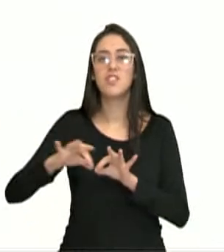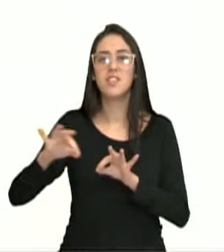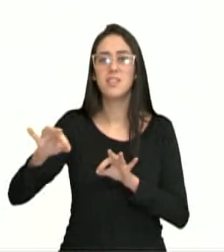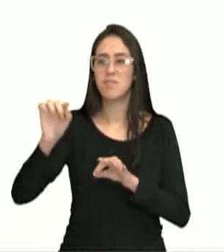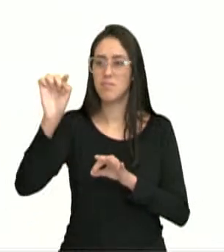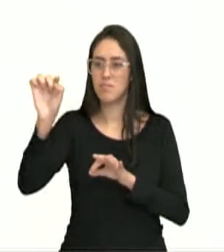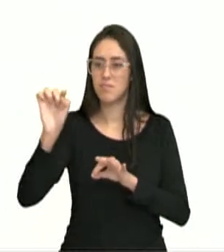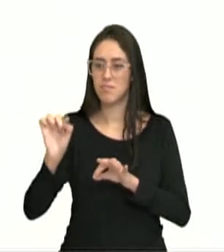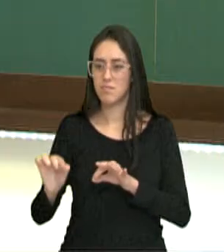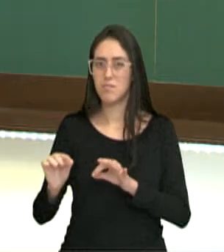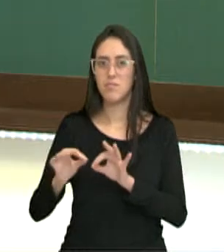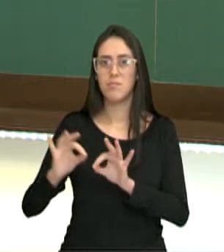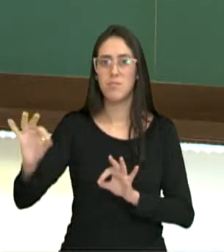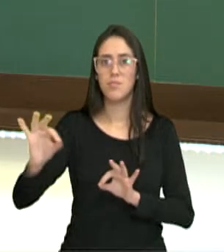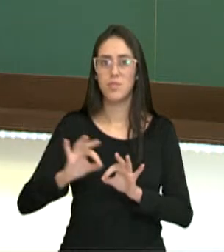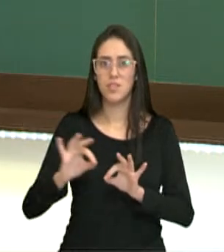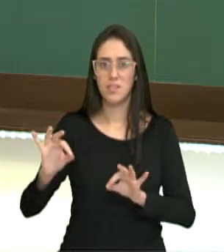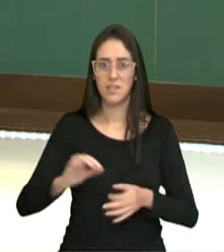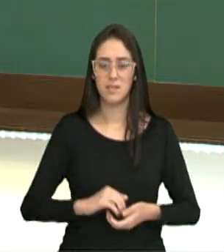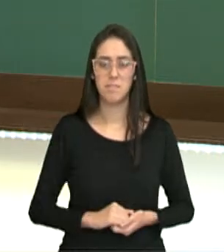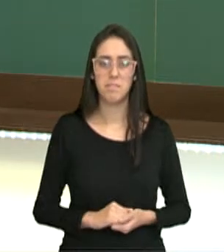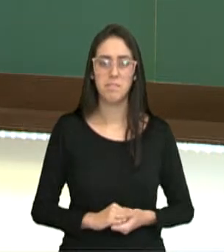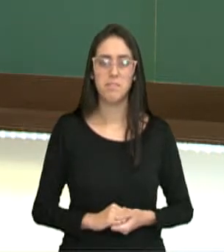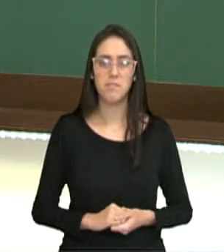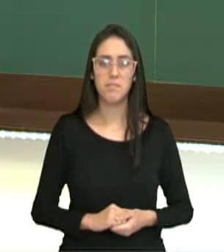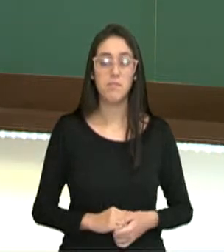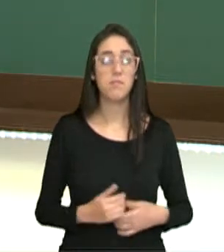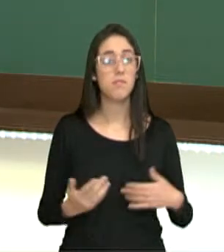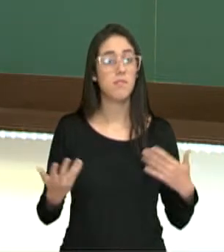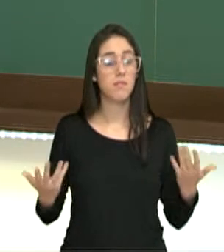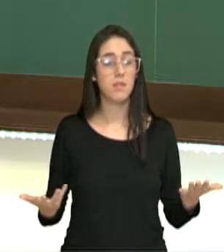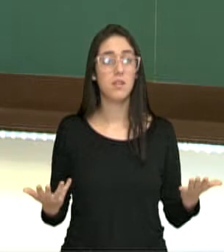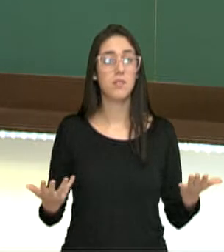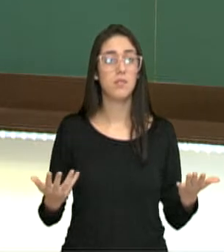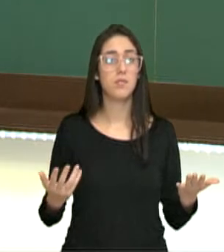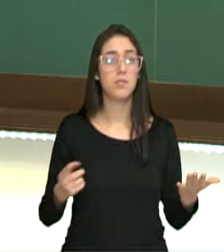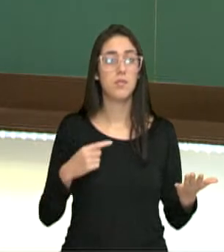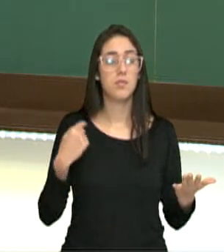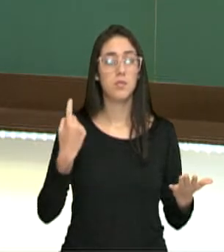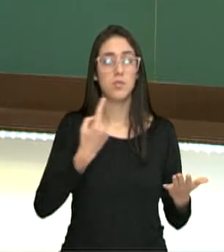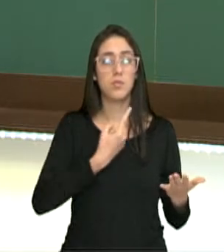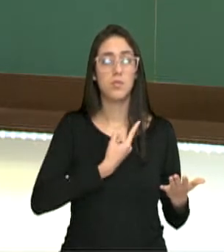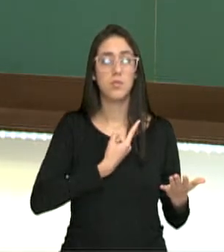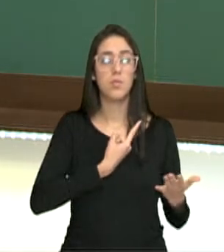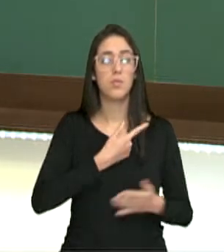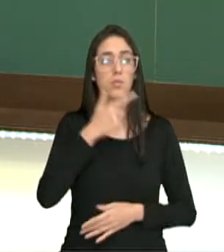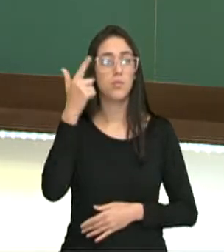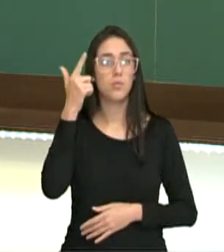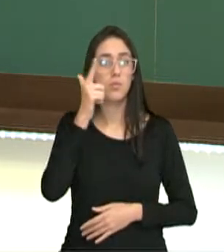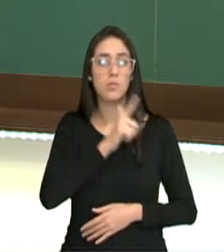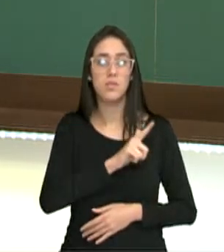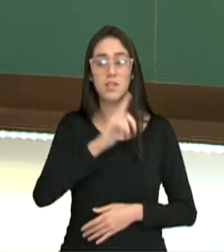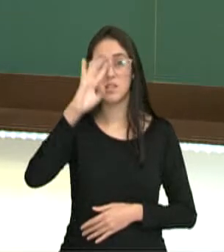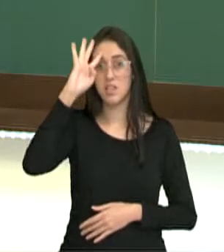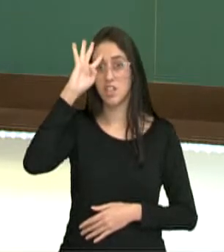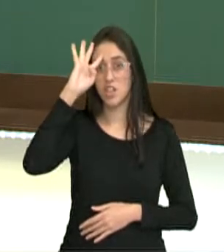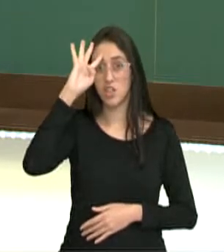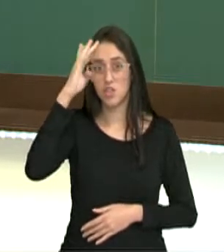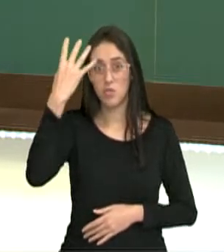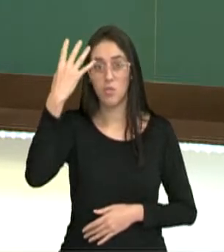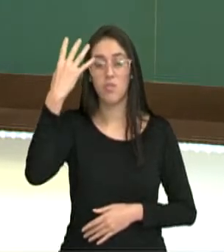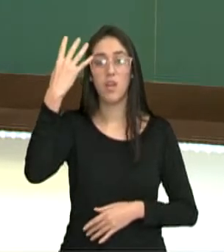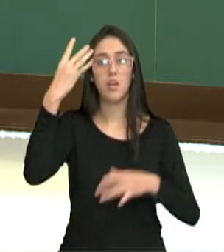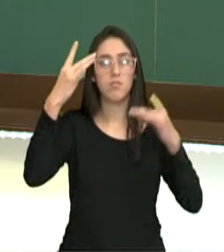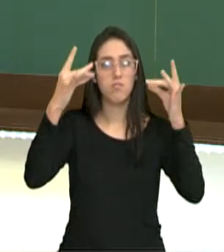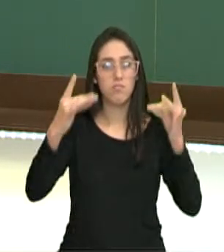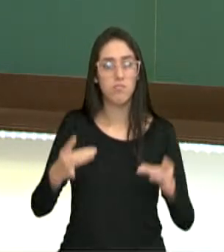pontos I e J. Tá? Então, para que a gente consiga resolver